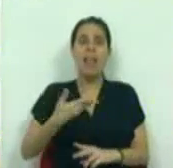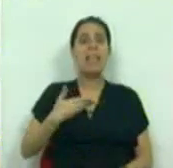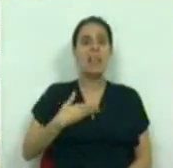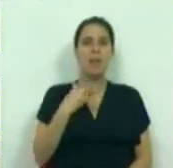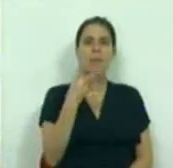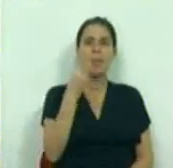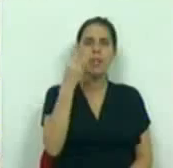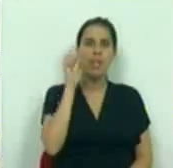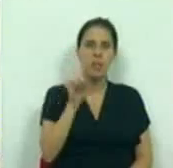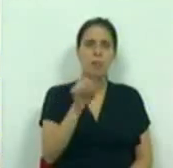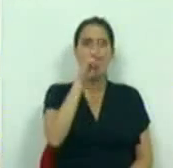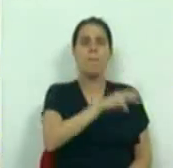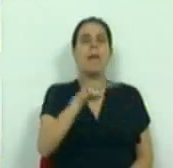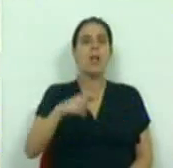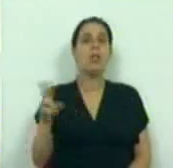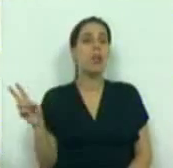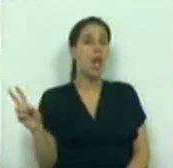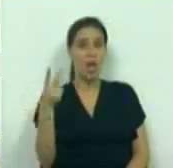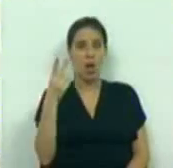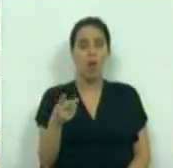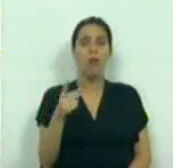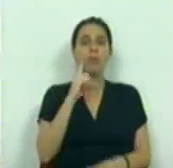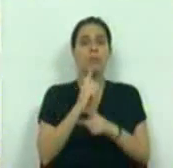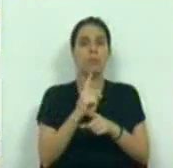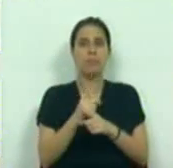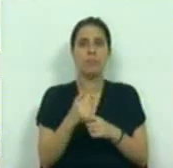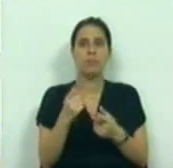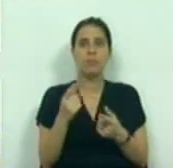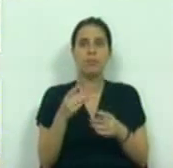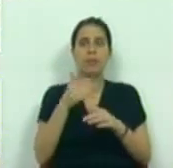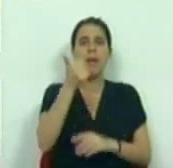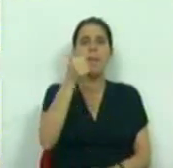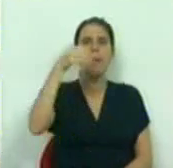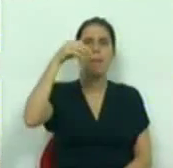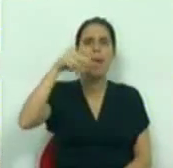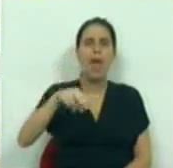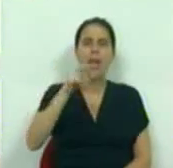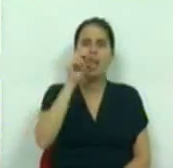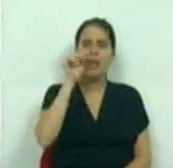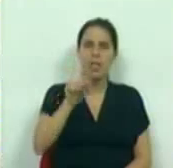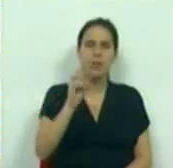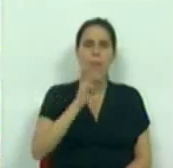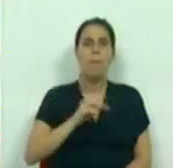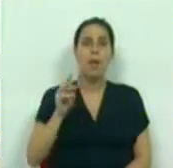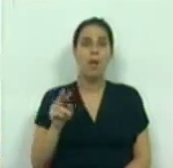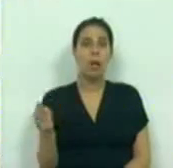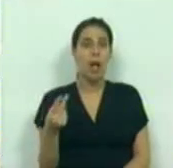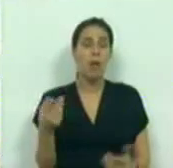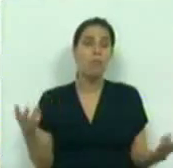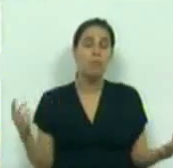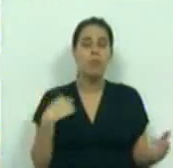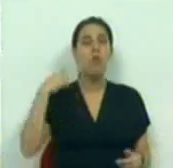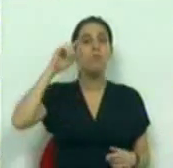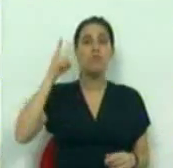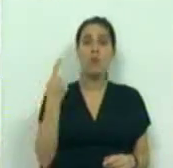são 3 mil milhões de euros para os tais veículos financeiros do BPN. 3 mil milhões de euros. Ficámos